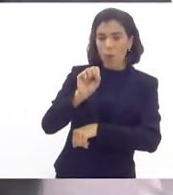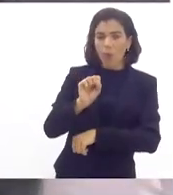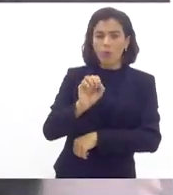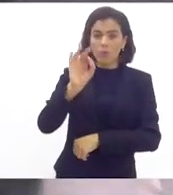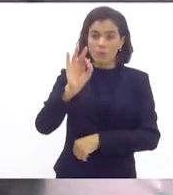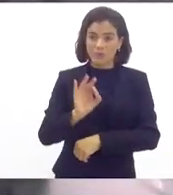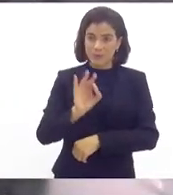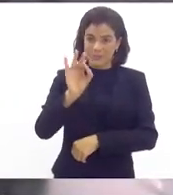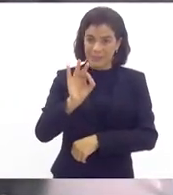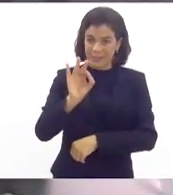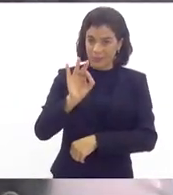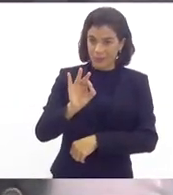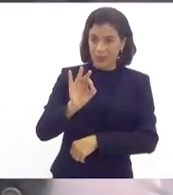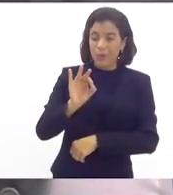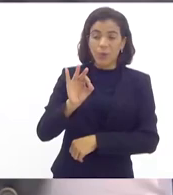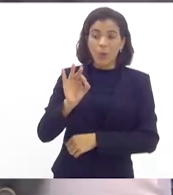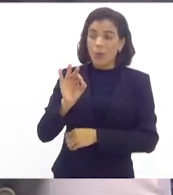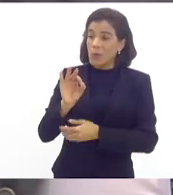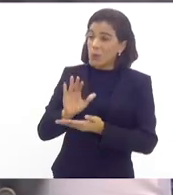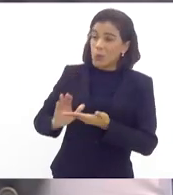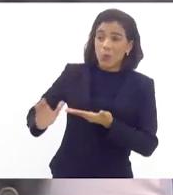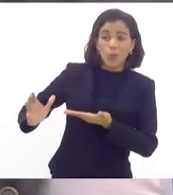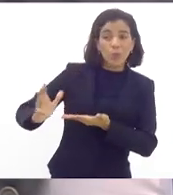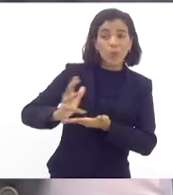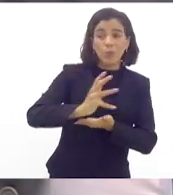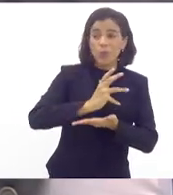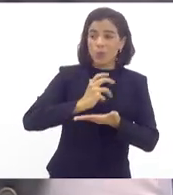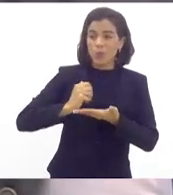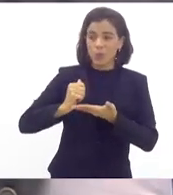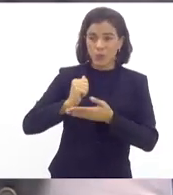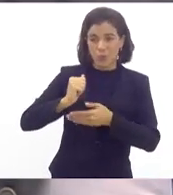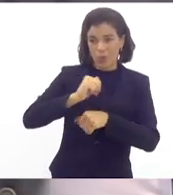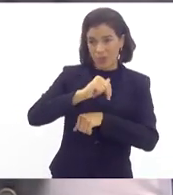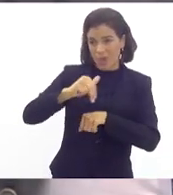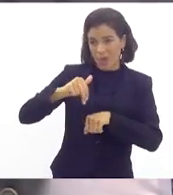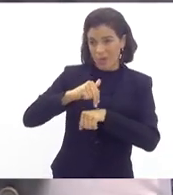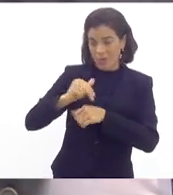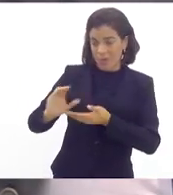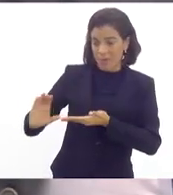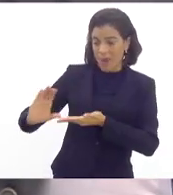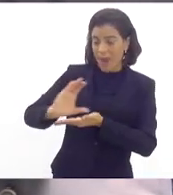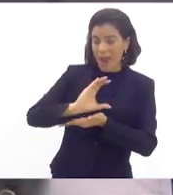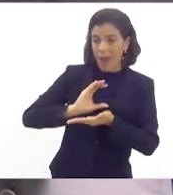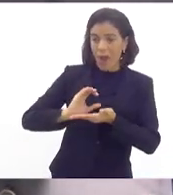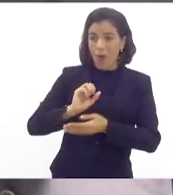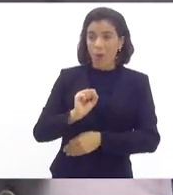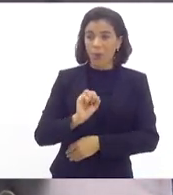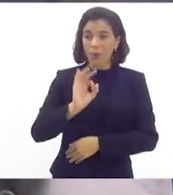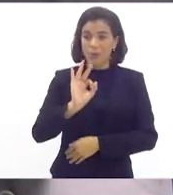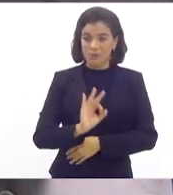8%, em média, de tudo que a União arrecada aqui. Míseros 8%.